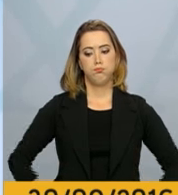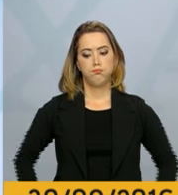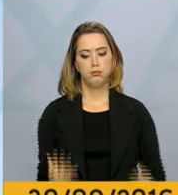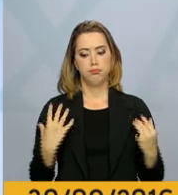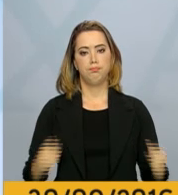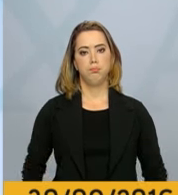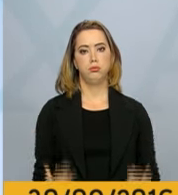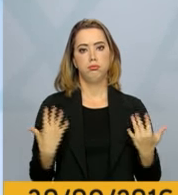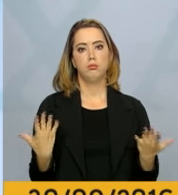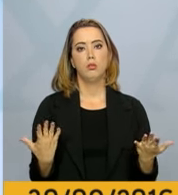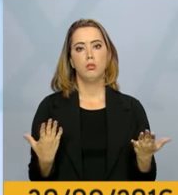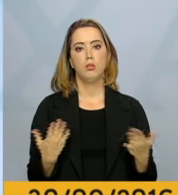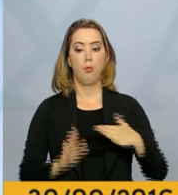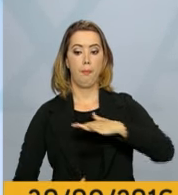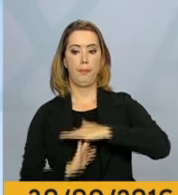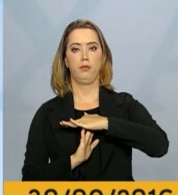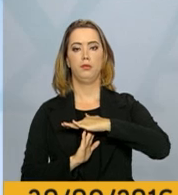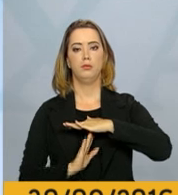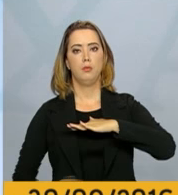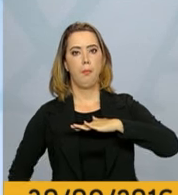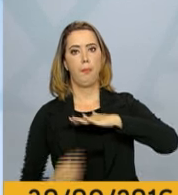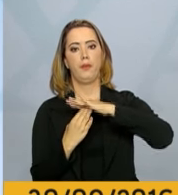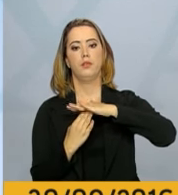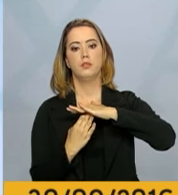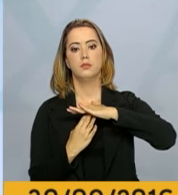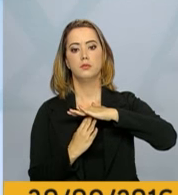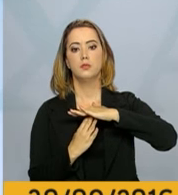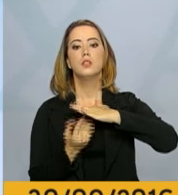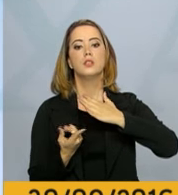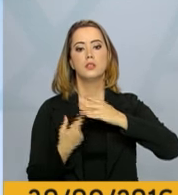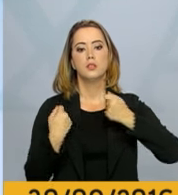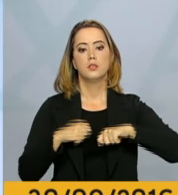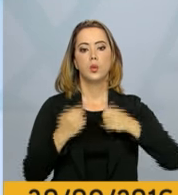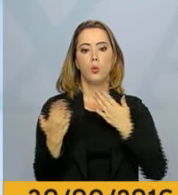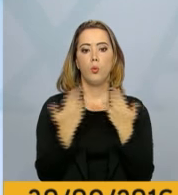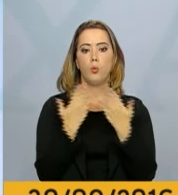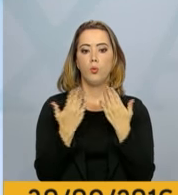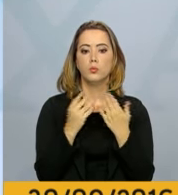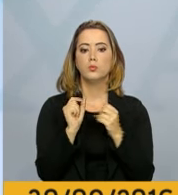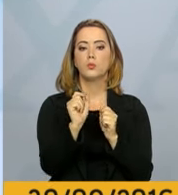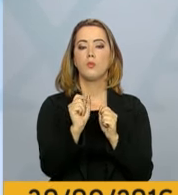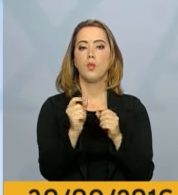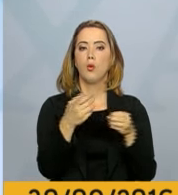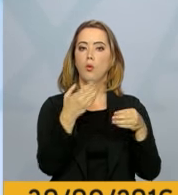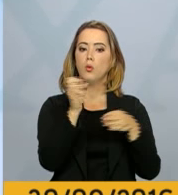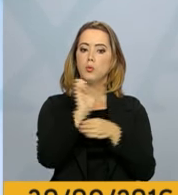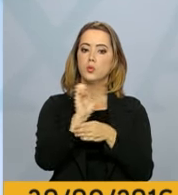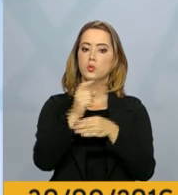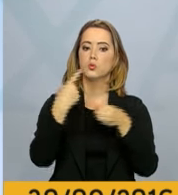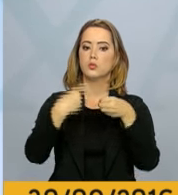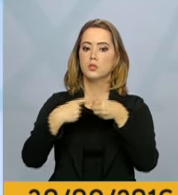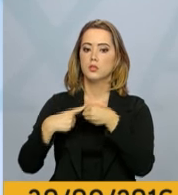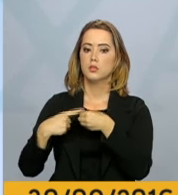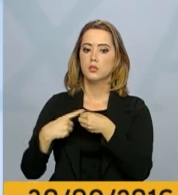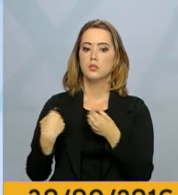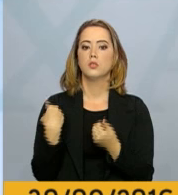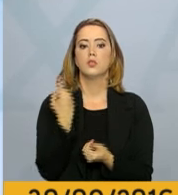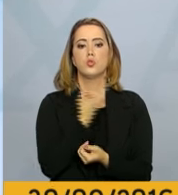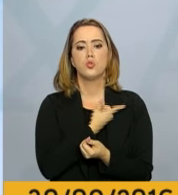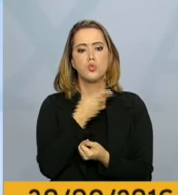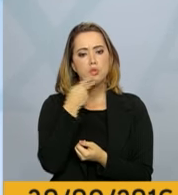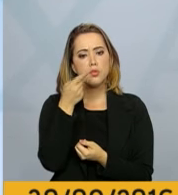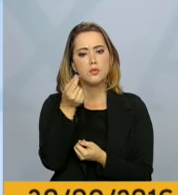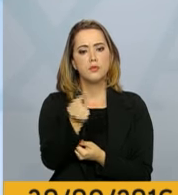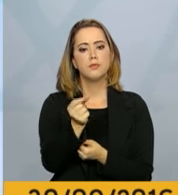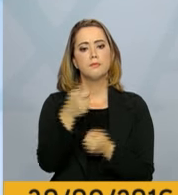responsabilidade fiscal igualmente nos entes federados. Eu mencionei, né, enfatizei a necessidade